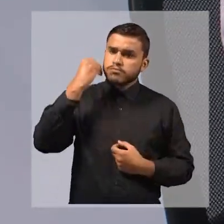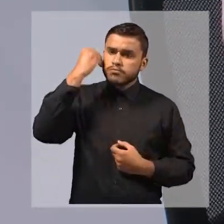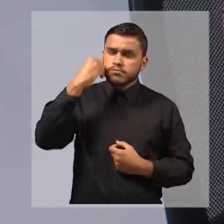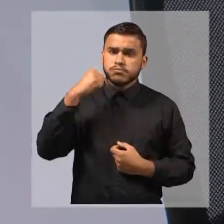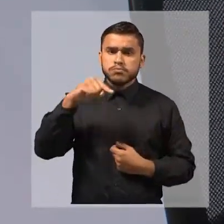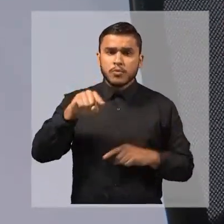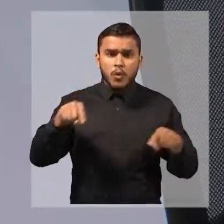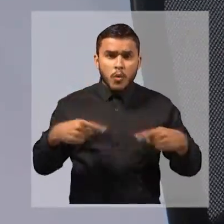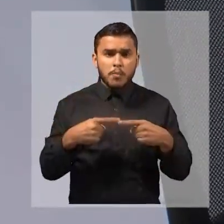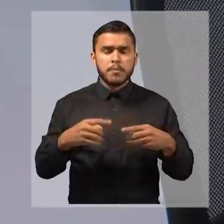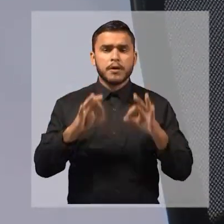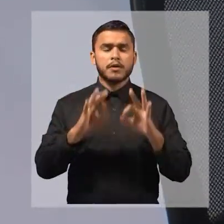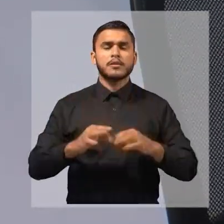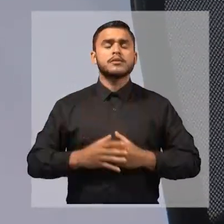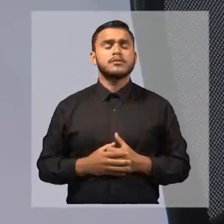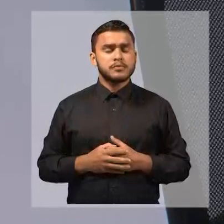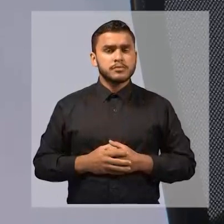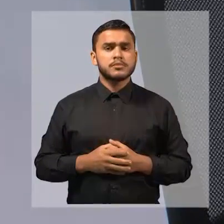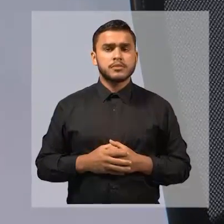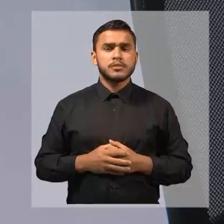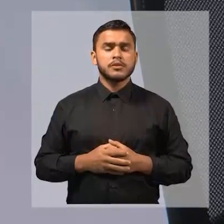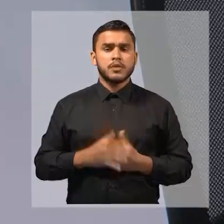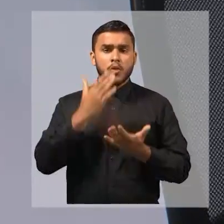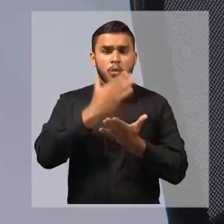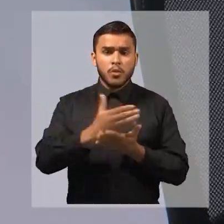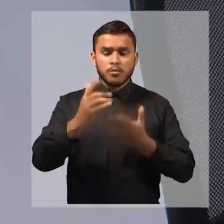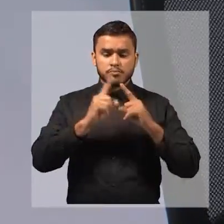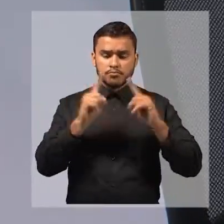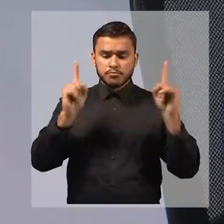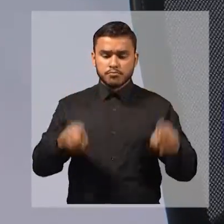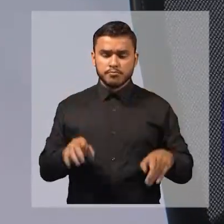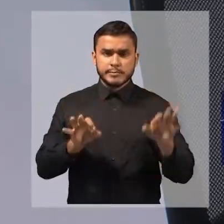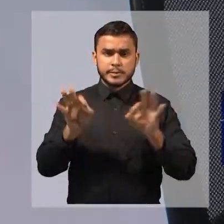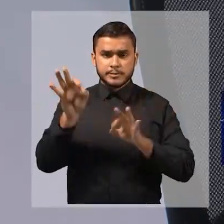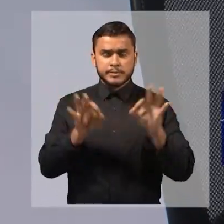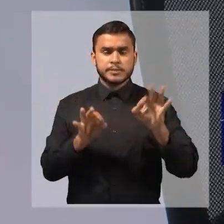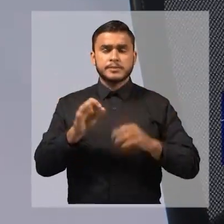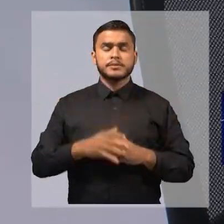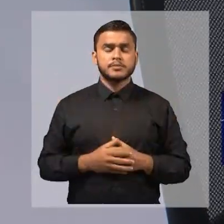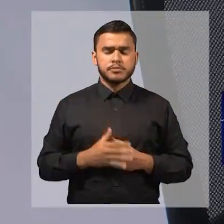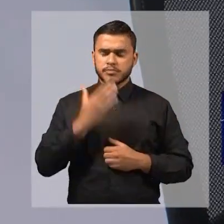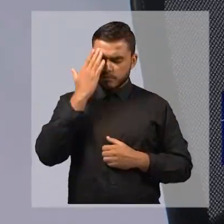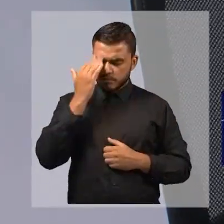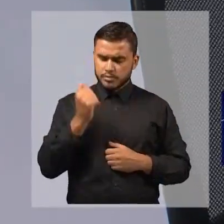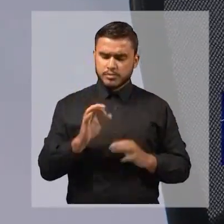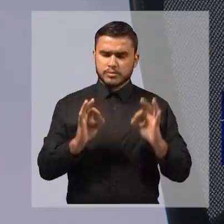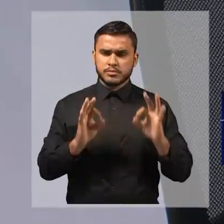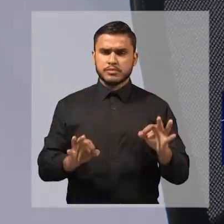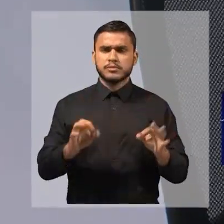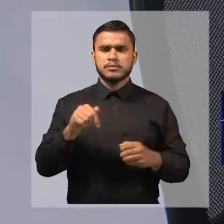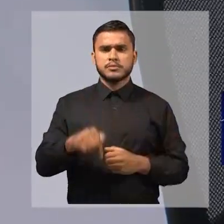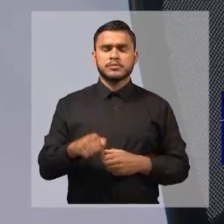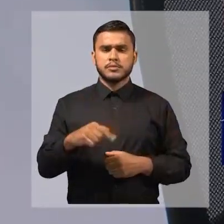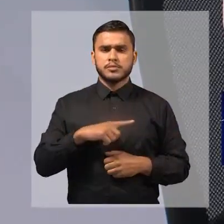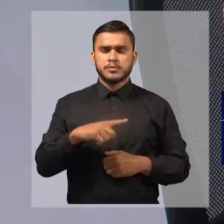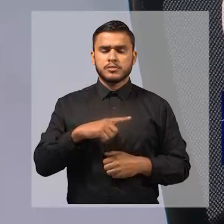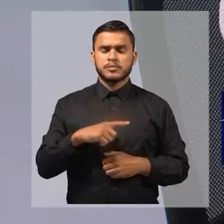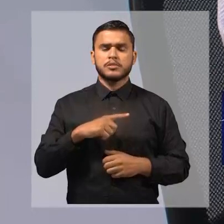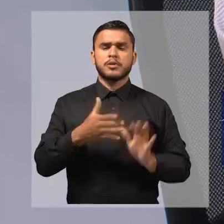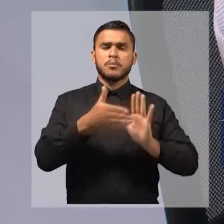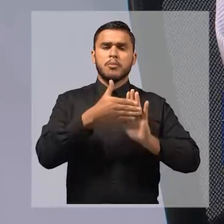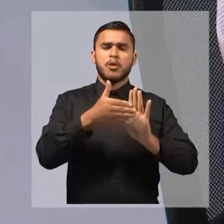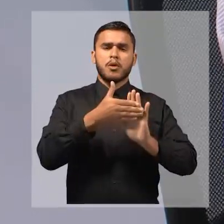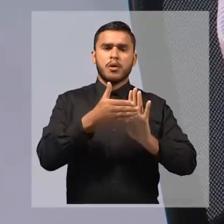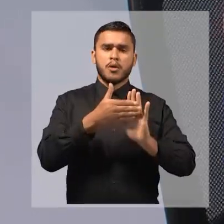ser. Que é a discussão da governança a partir de um projeto. Claramente nós tivemos pegar